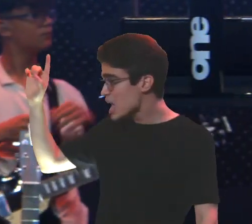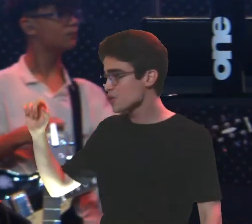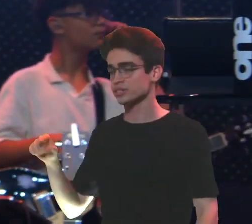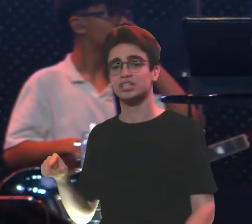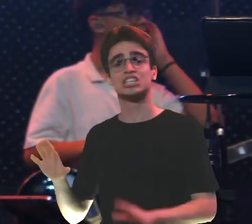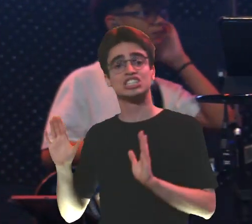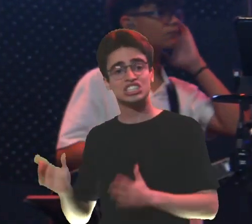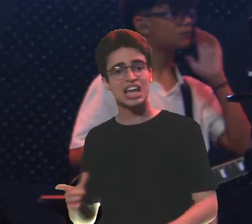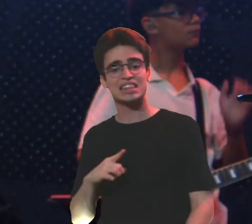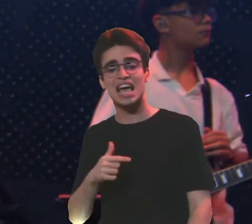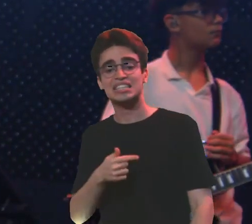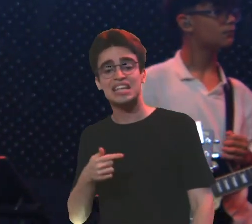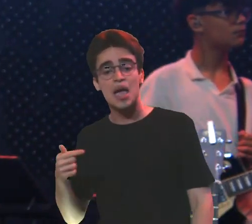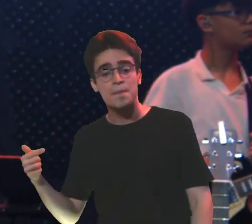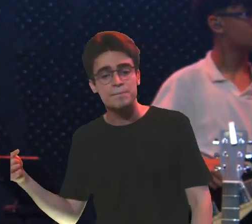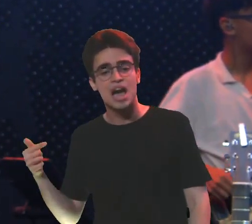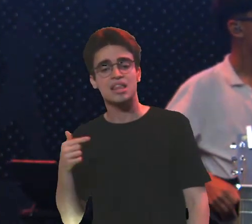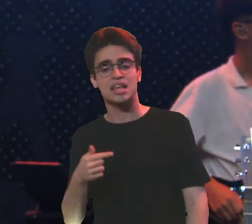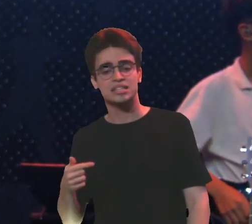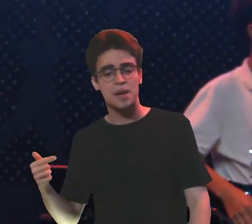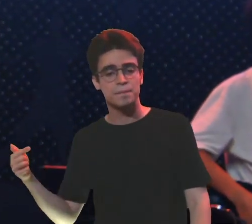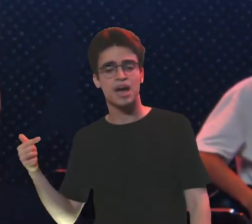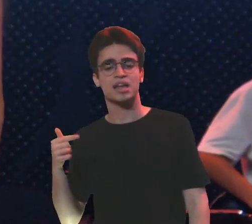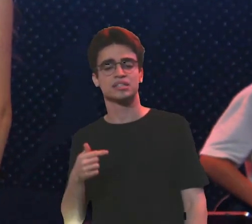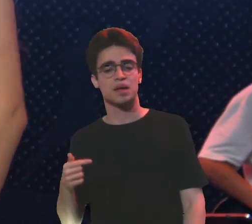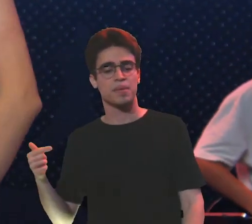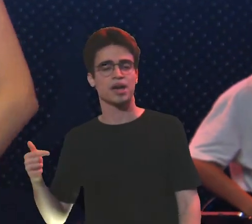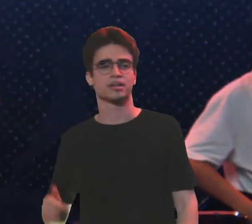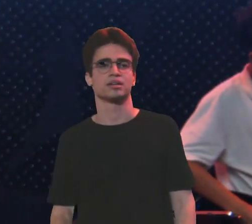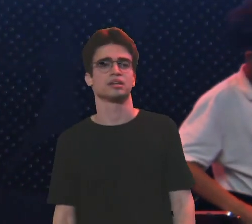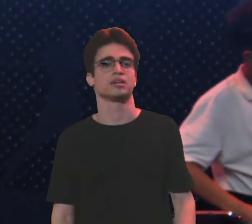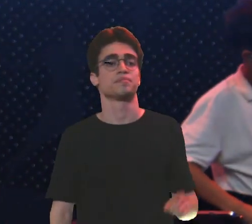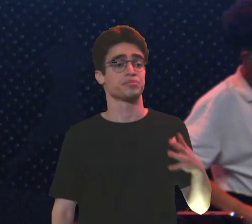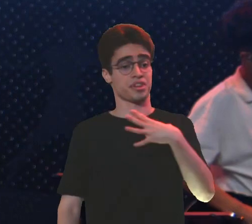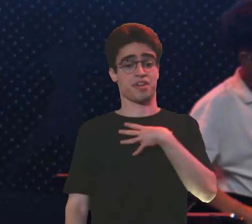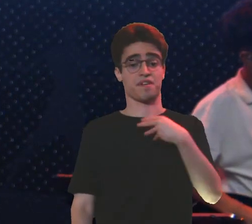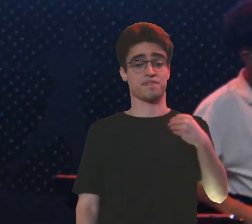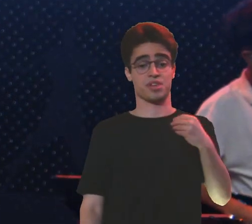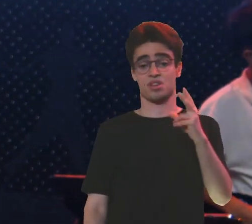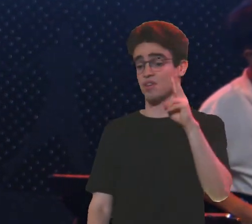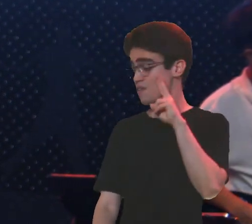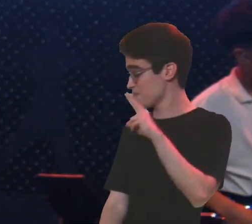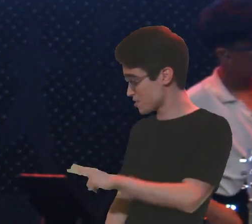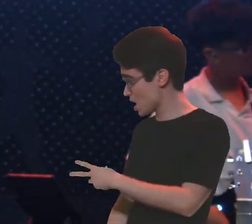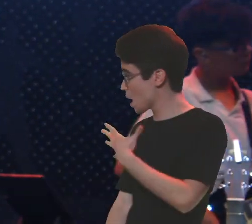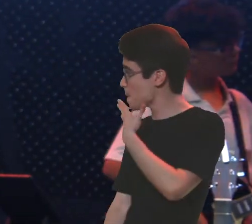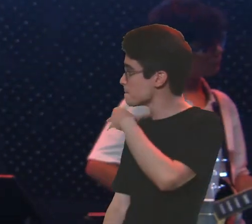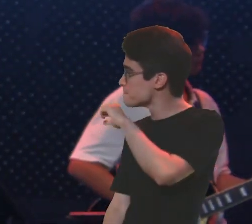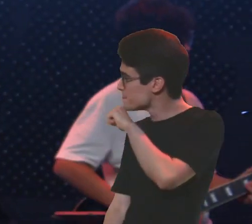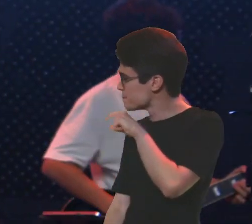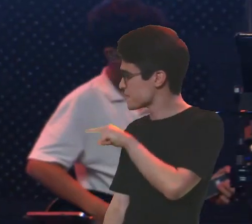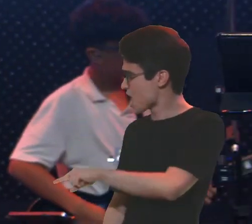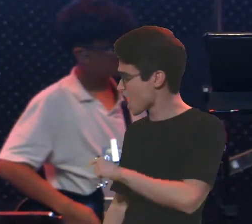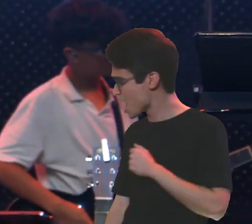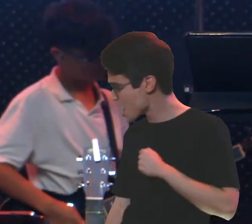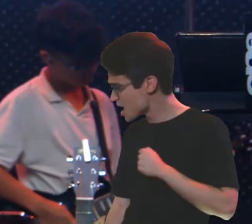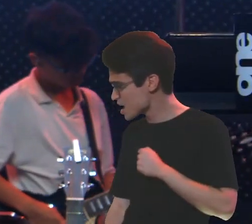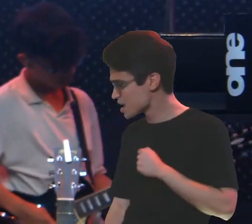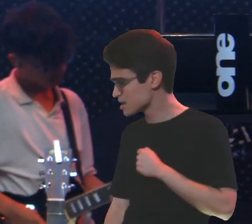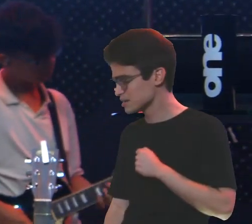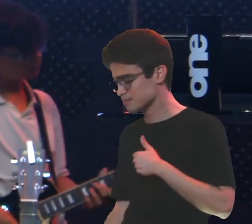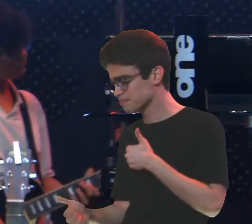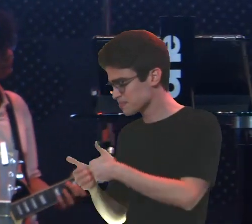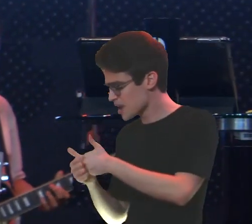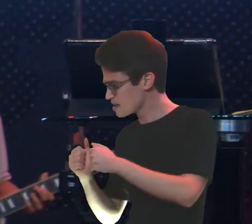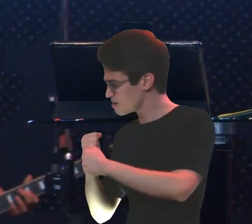estava semanas daquele jeito. E aí aquele filho, quando vê o pai naquele estado, ele chega